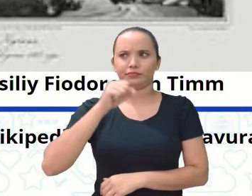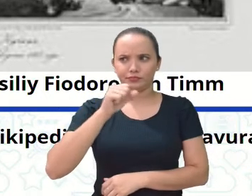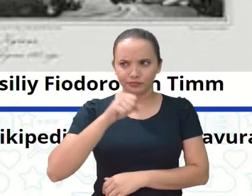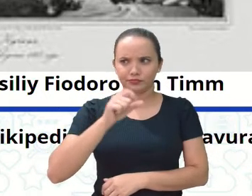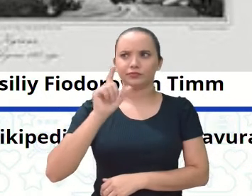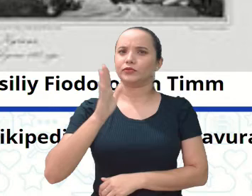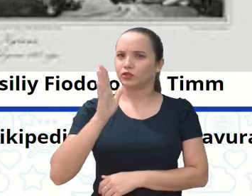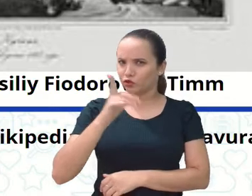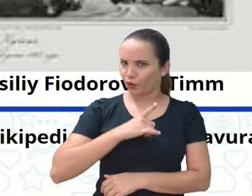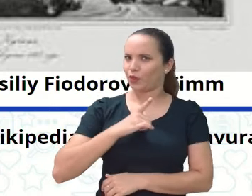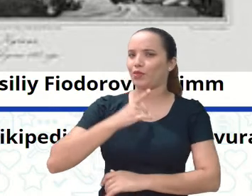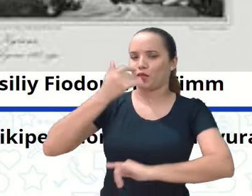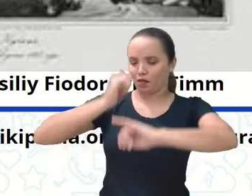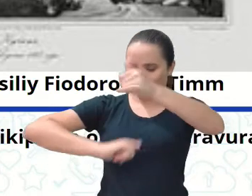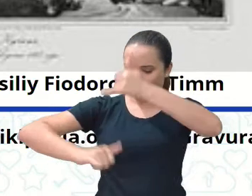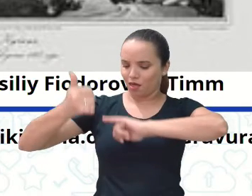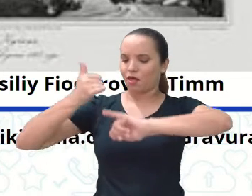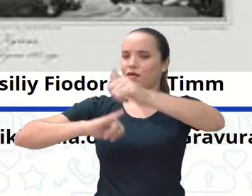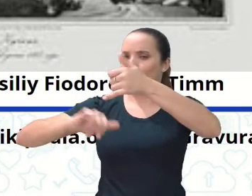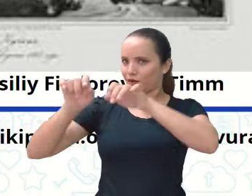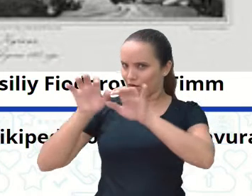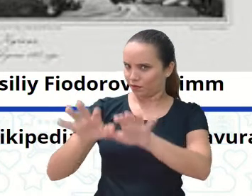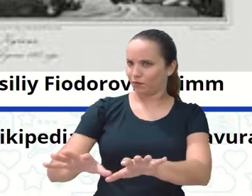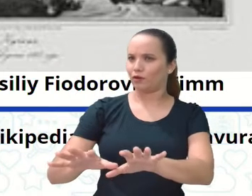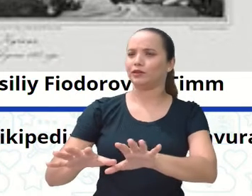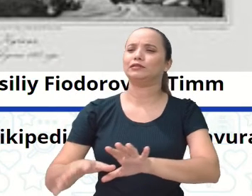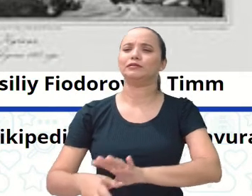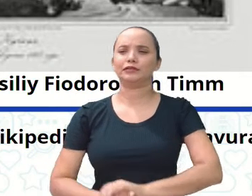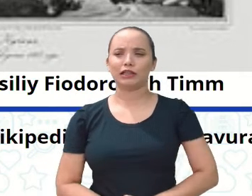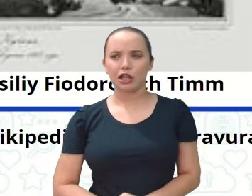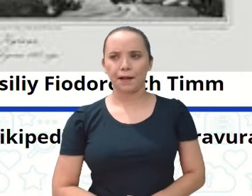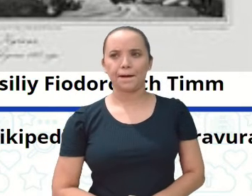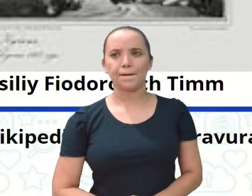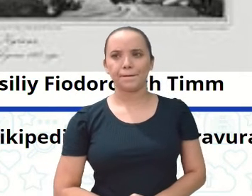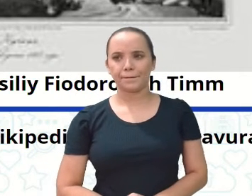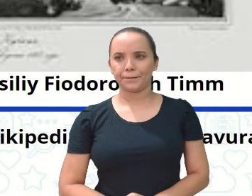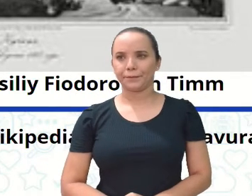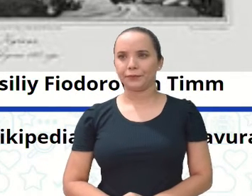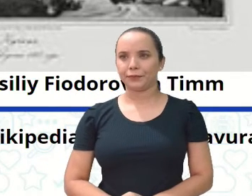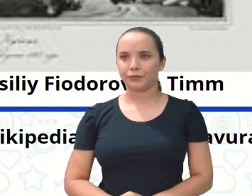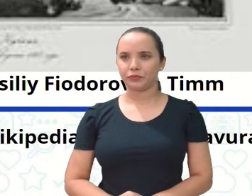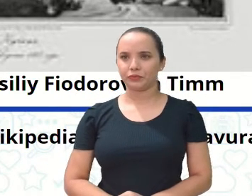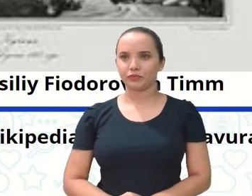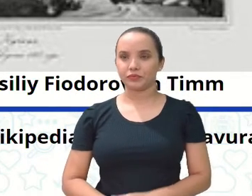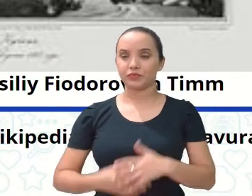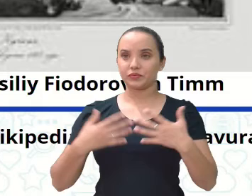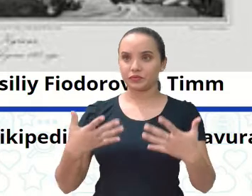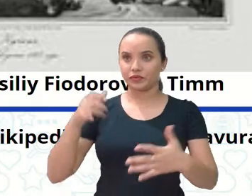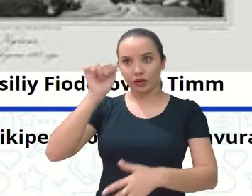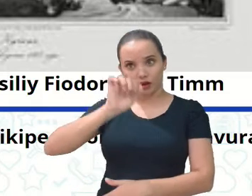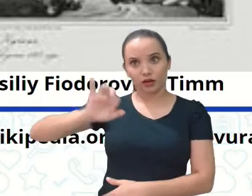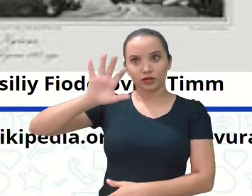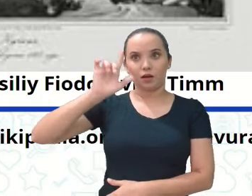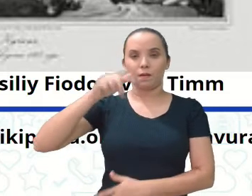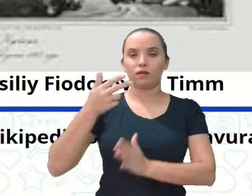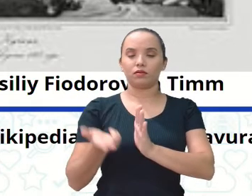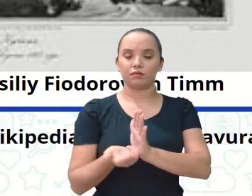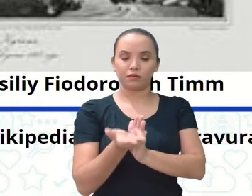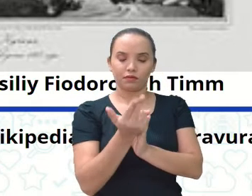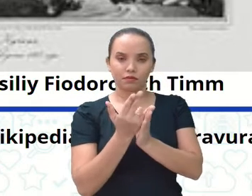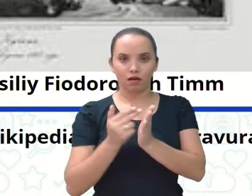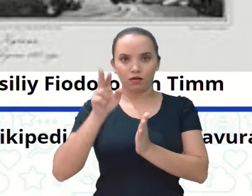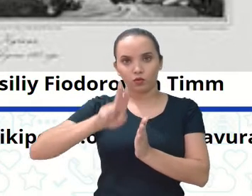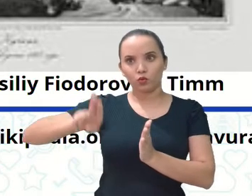já tem química aí, gente. Já tem química, né? As imagens são desenhadas